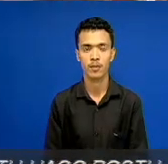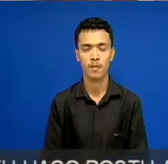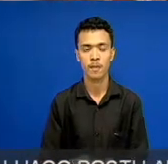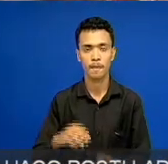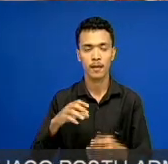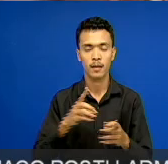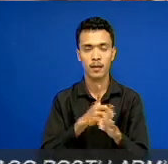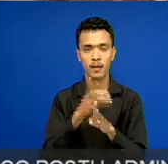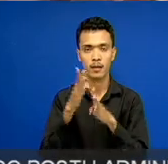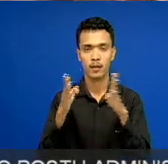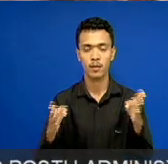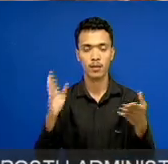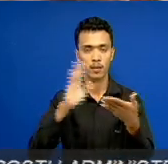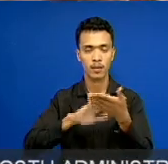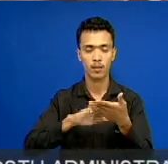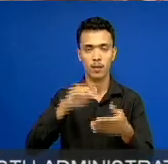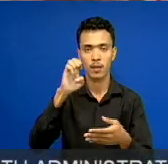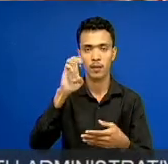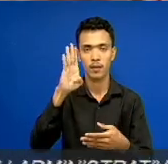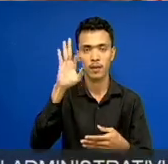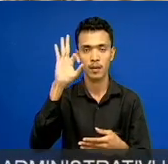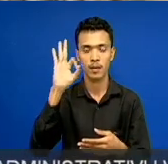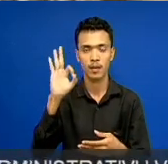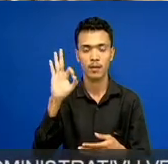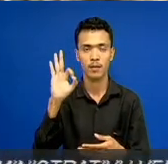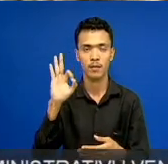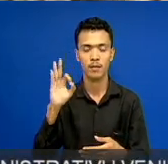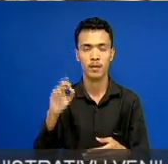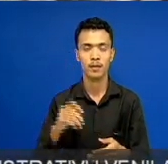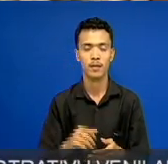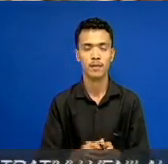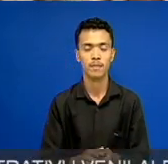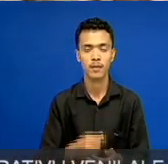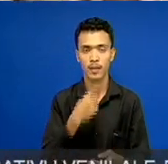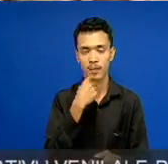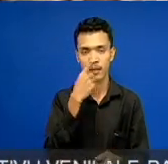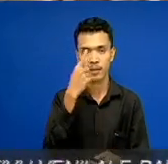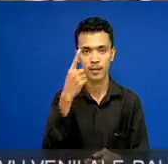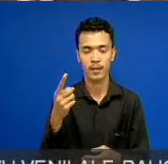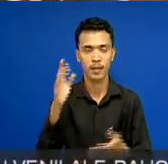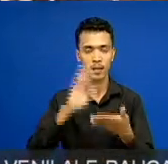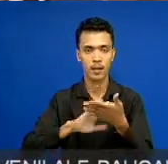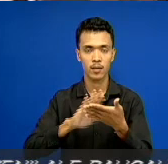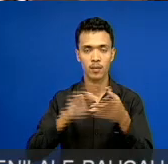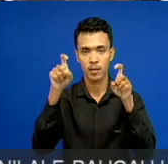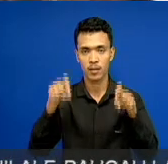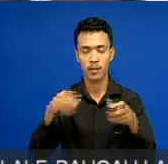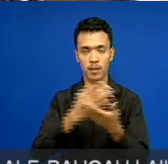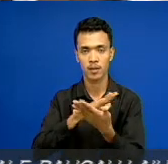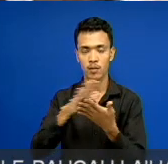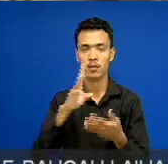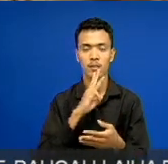Coordenadora Escola Ensino Básico Filial Primeiro no Segundo Ciclo, Watuhaco, Marquita Araújo Freitas Dejan, Escola tem que só saber